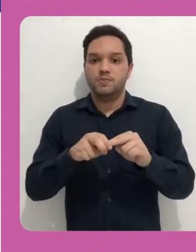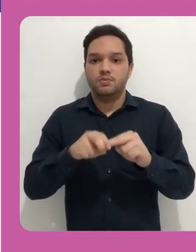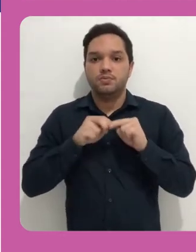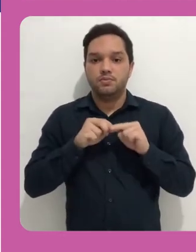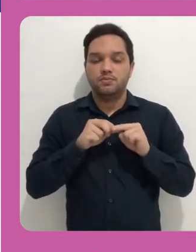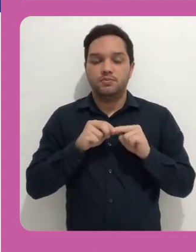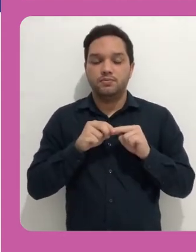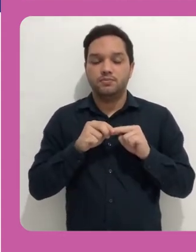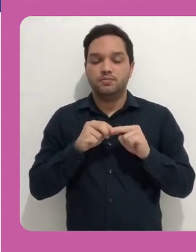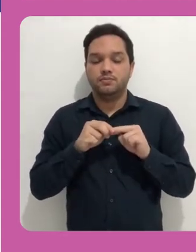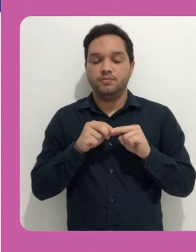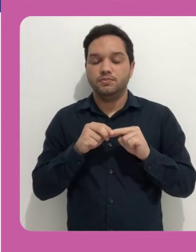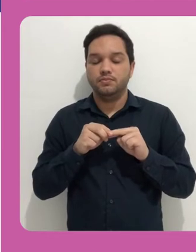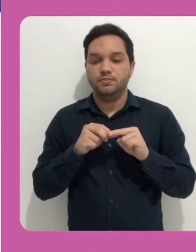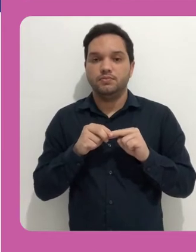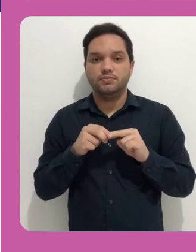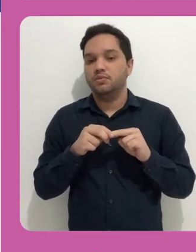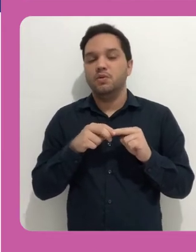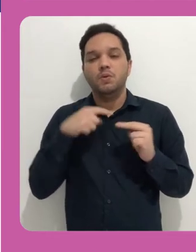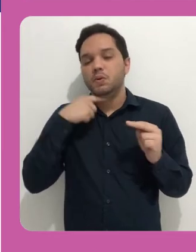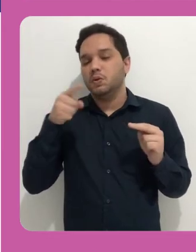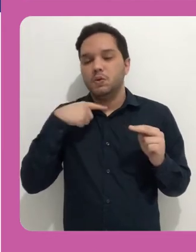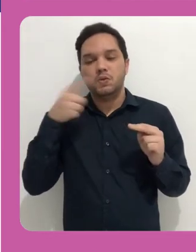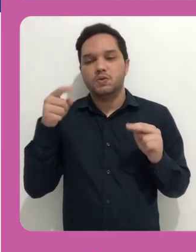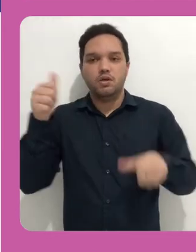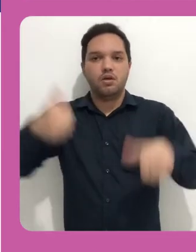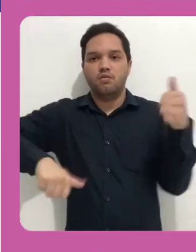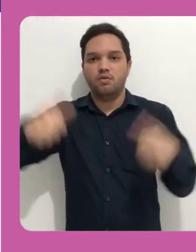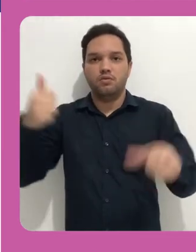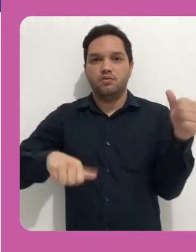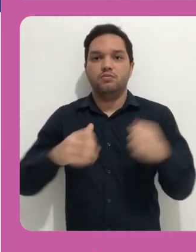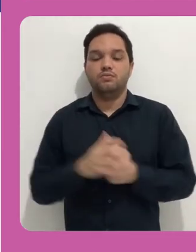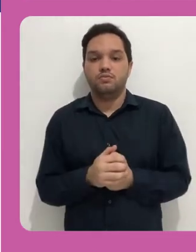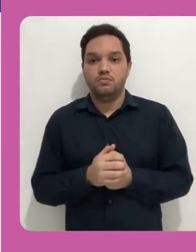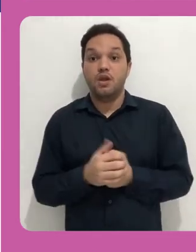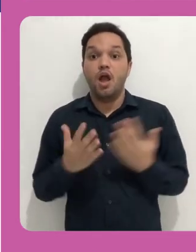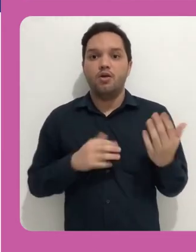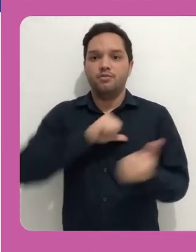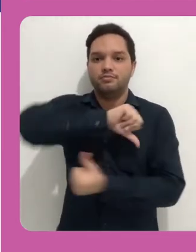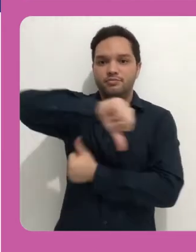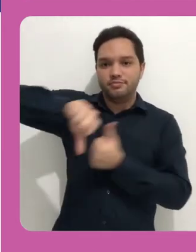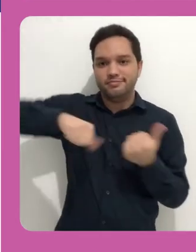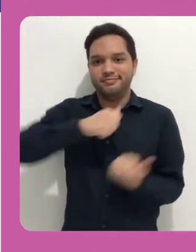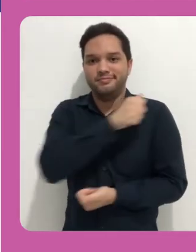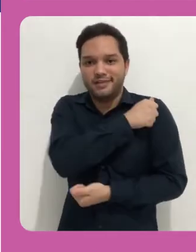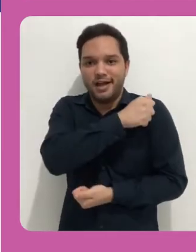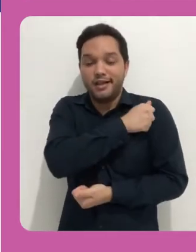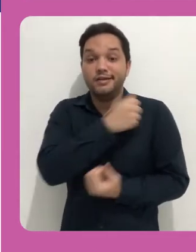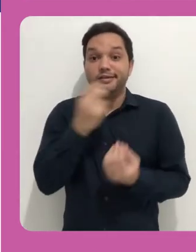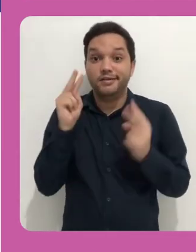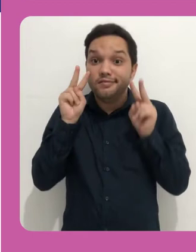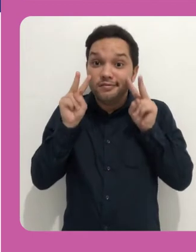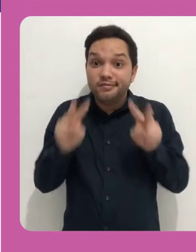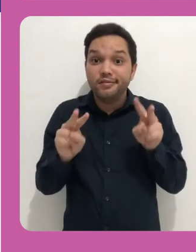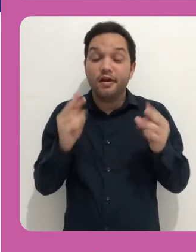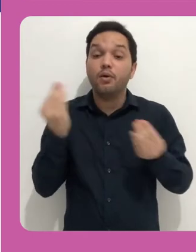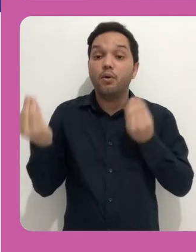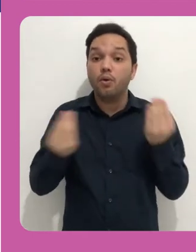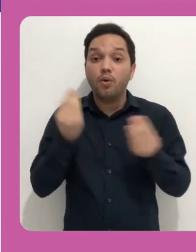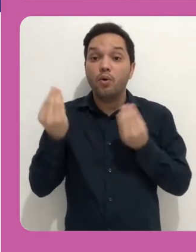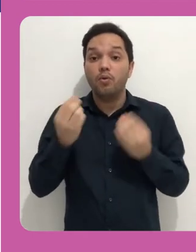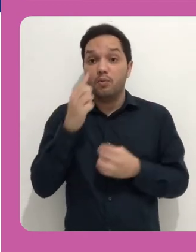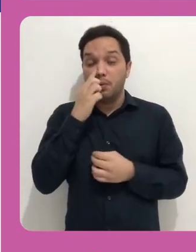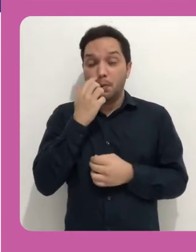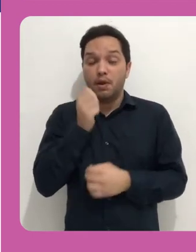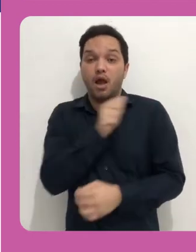como avaliar. Então, vou me tornar estudante para vocês verem como que a visão do estudante. Então, o estudante verá esse status aqui